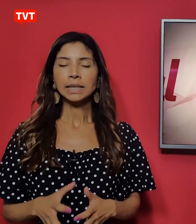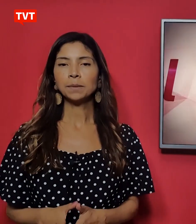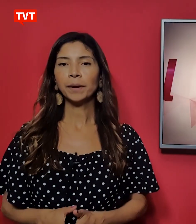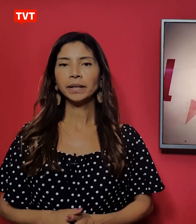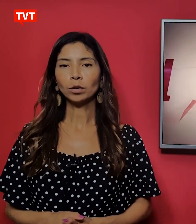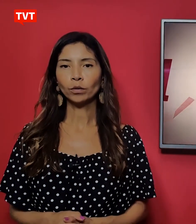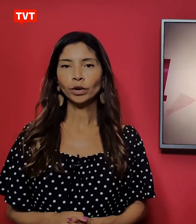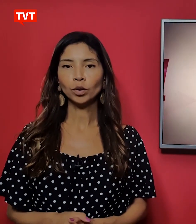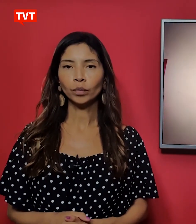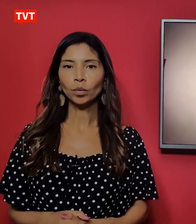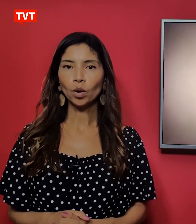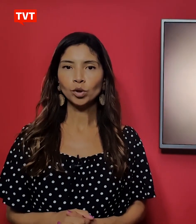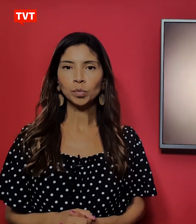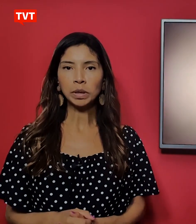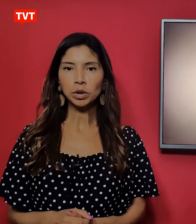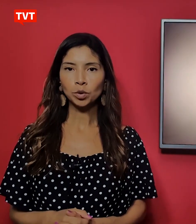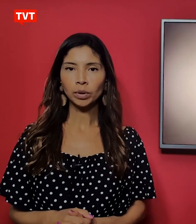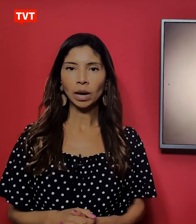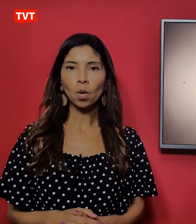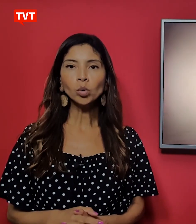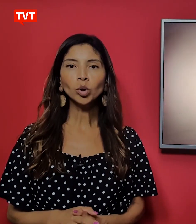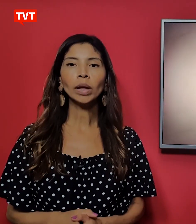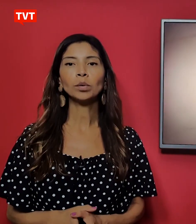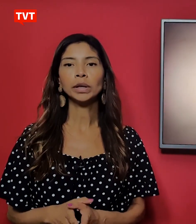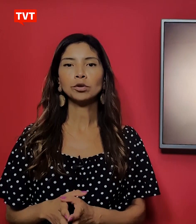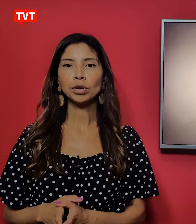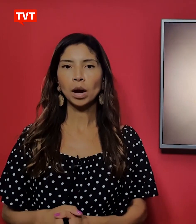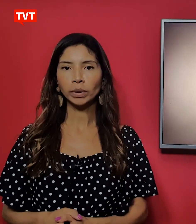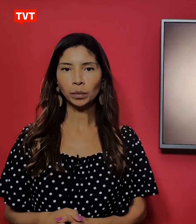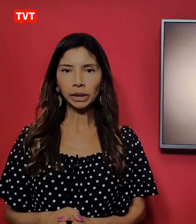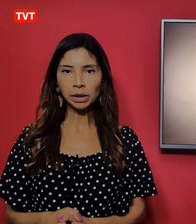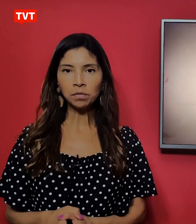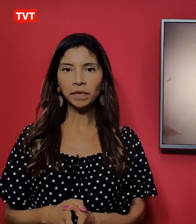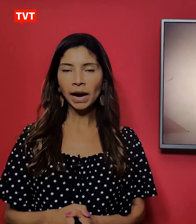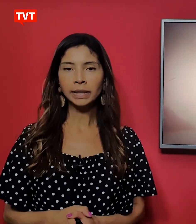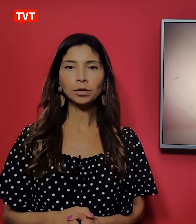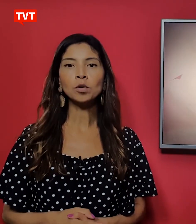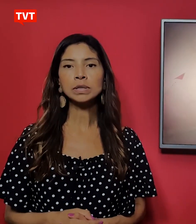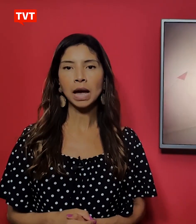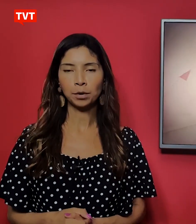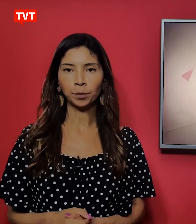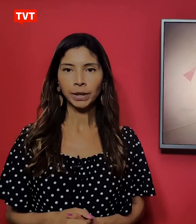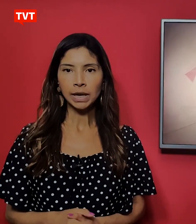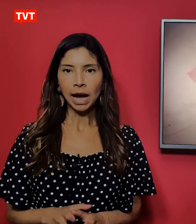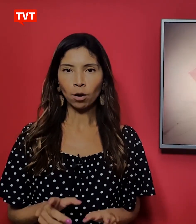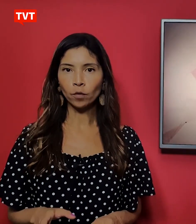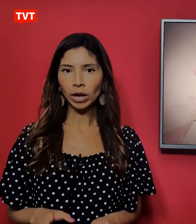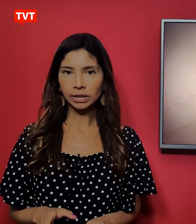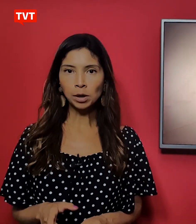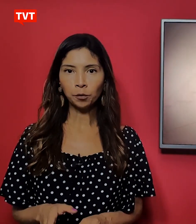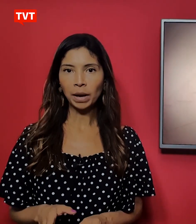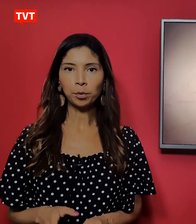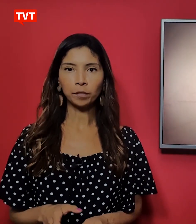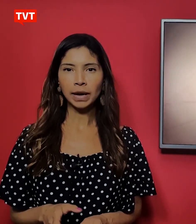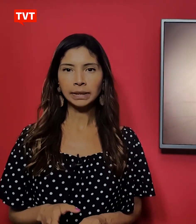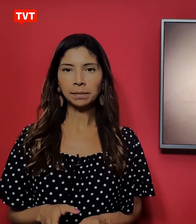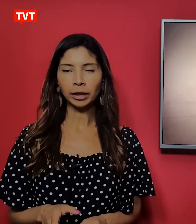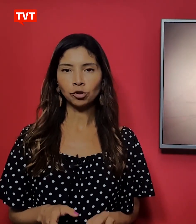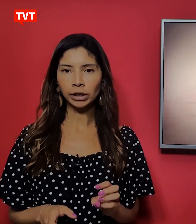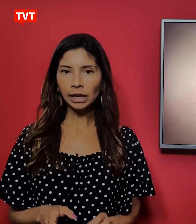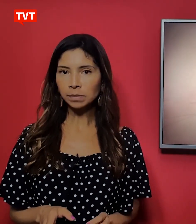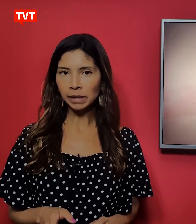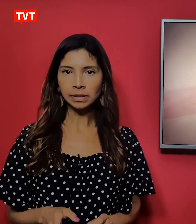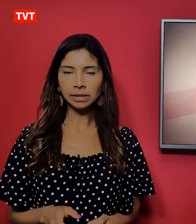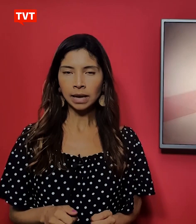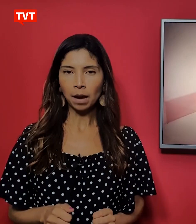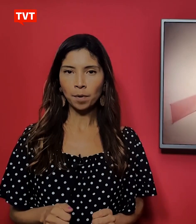A CPI da Covid ouviu hoje o ministro da Controladoria Geral da União, Wagner Rosário. A convocação foi aprovada há